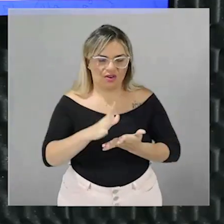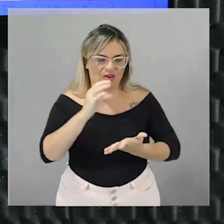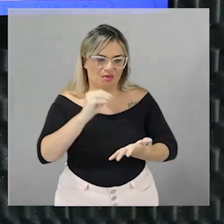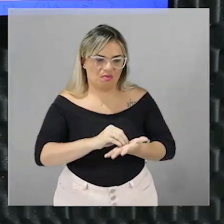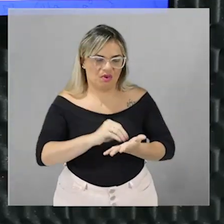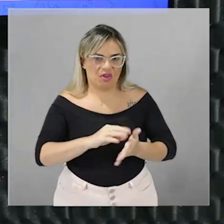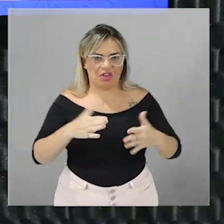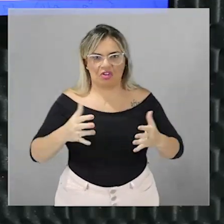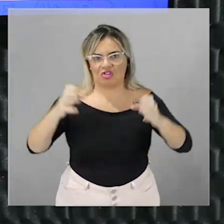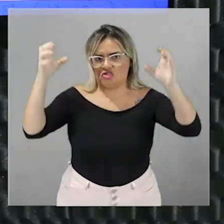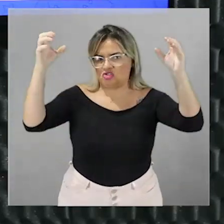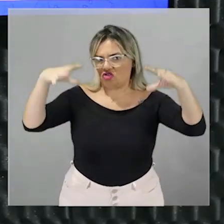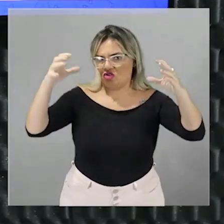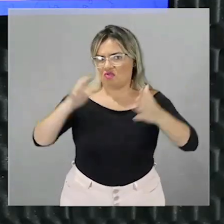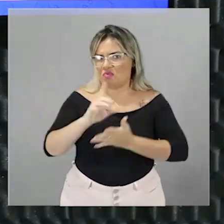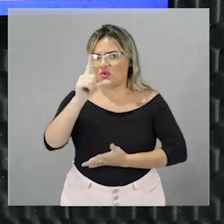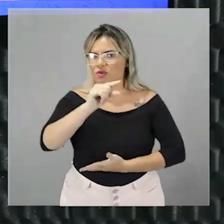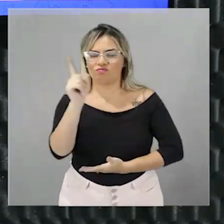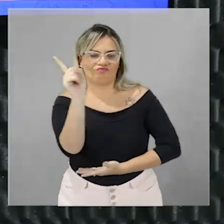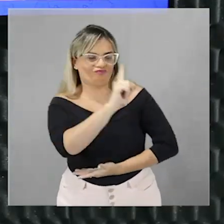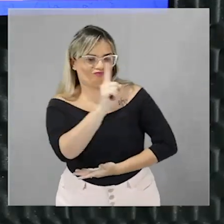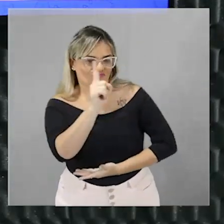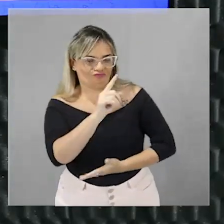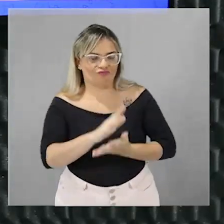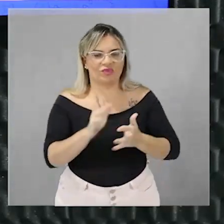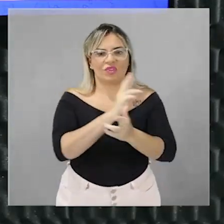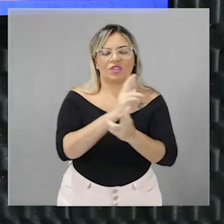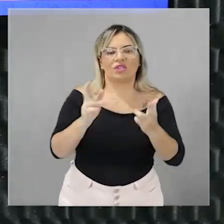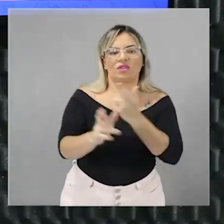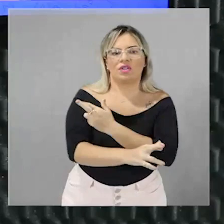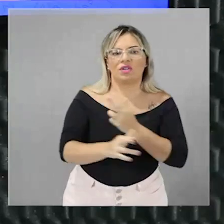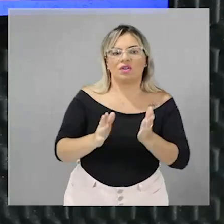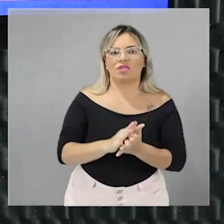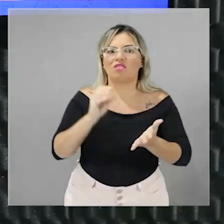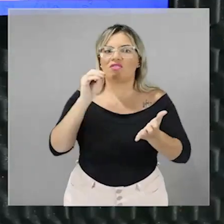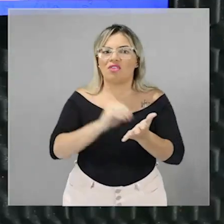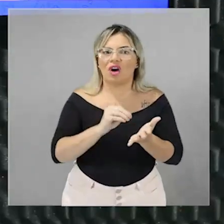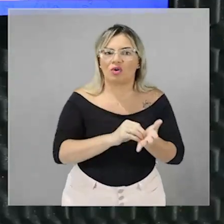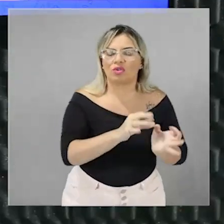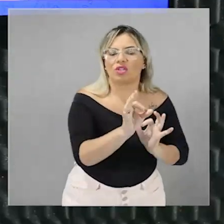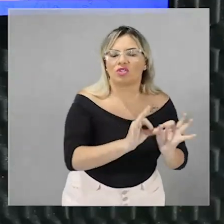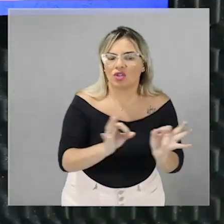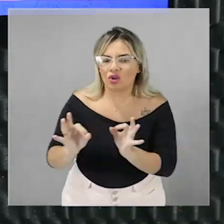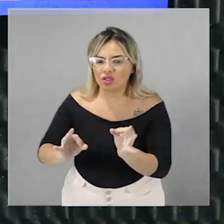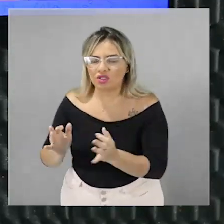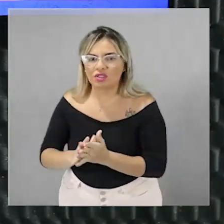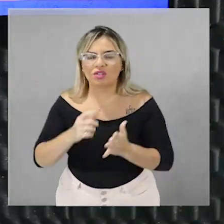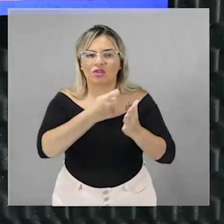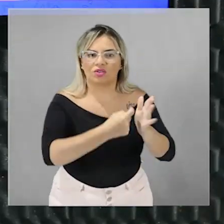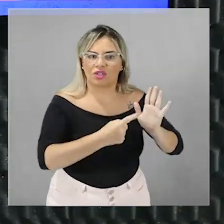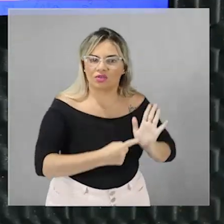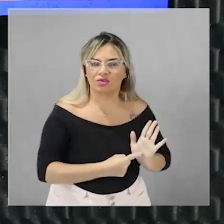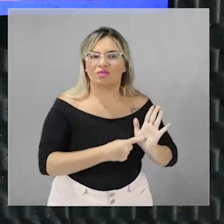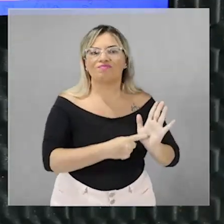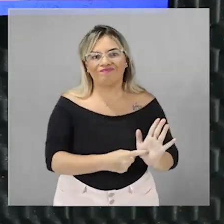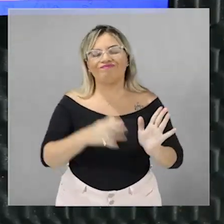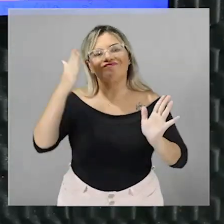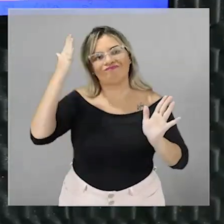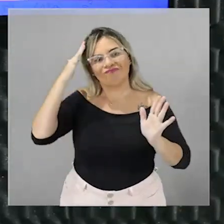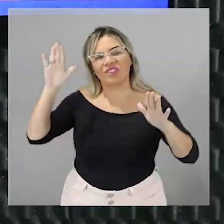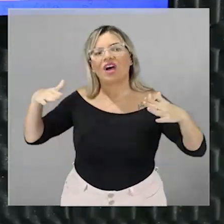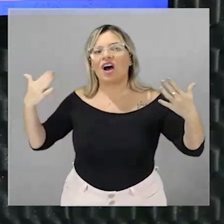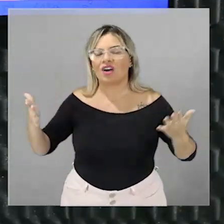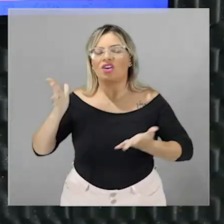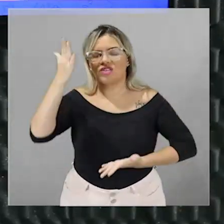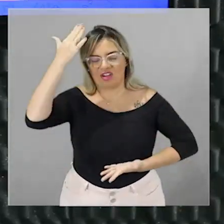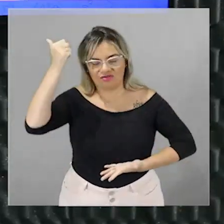porque chove pouco. Na realidade existe uma relação aí, principalmente de falta de planejamento, é que o texto está deixando a entender. Então eu já sei qual é o